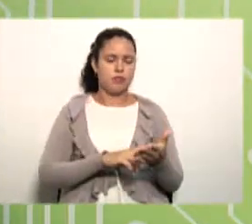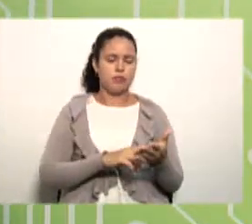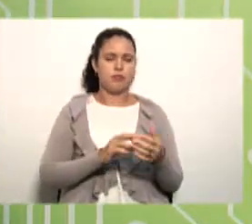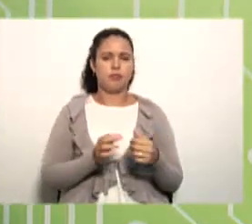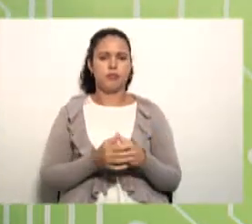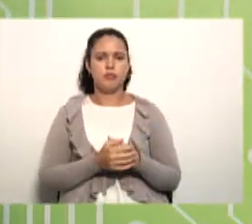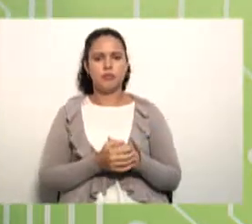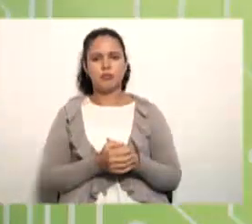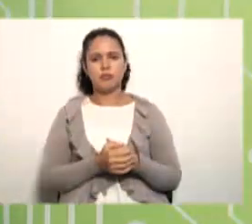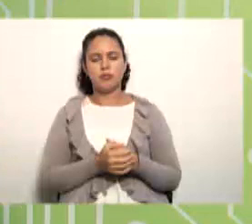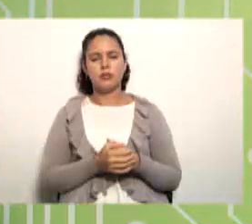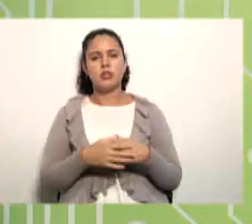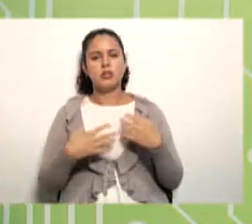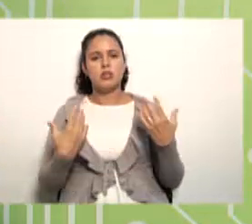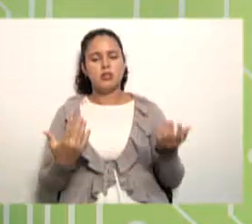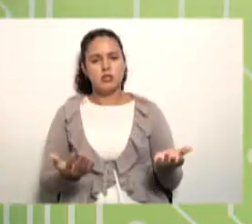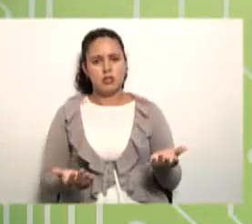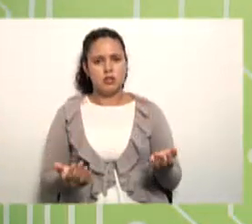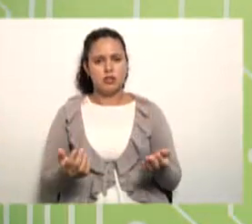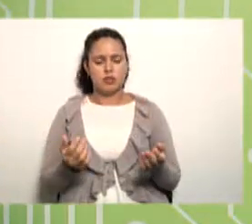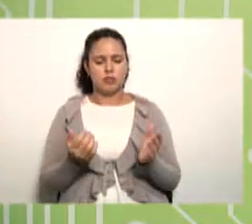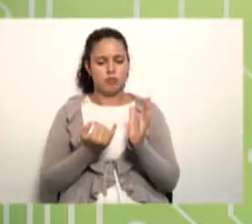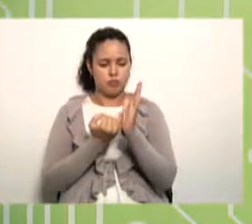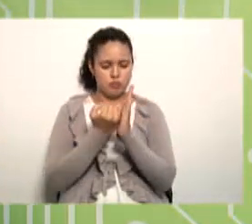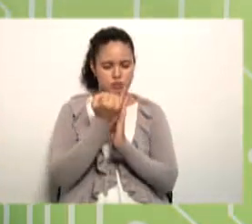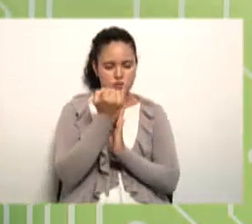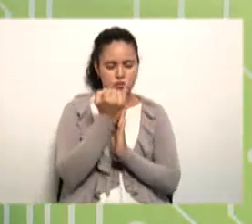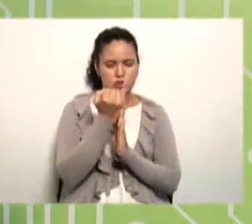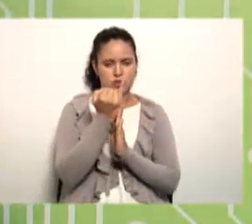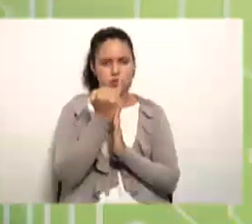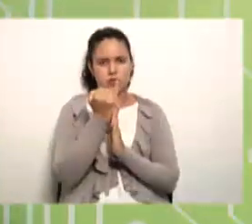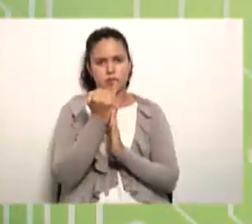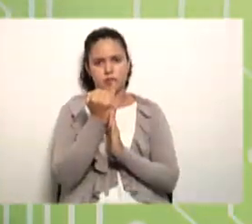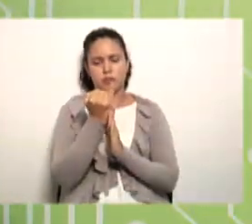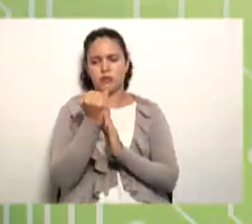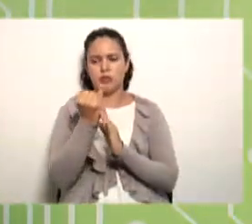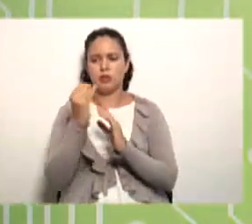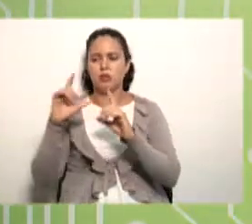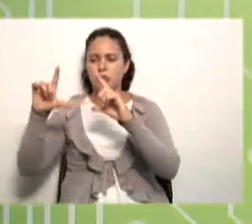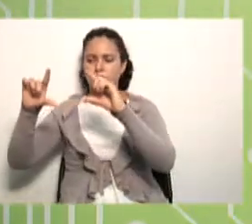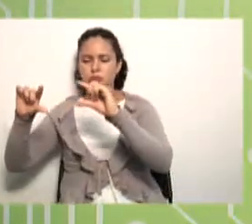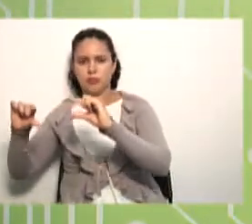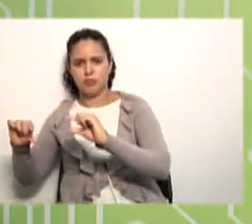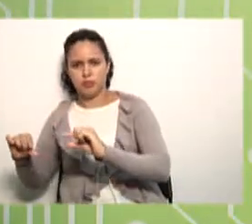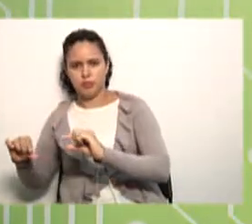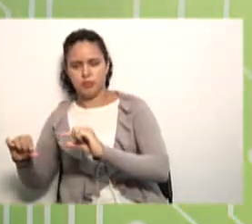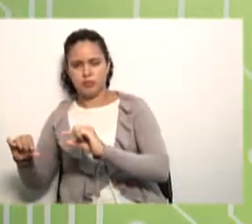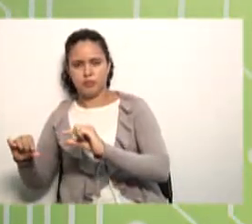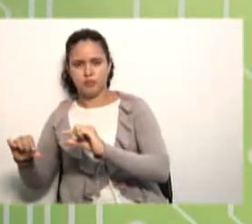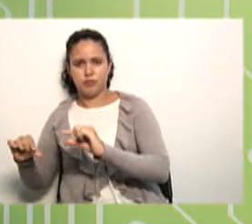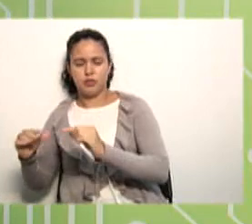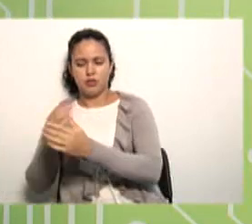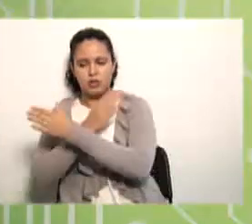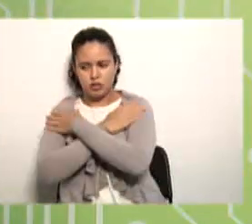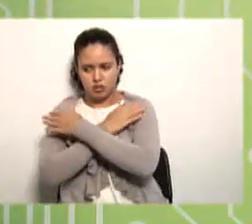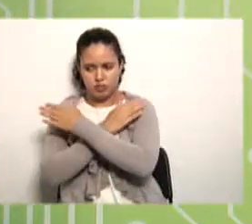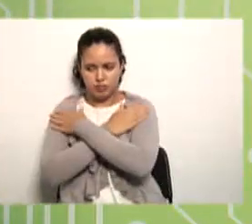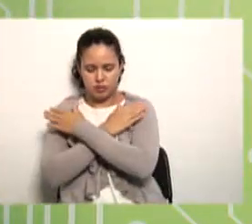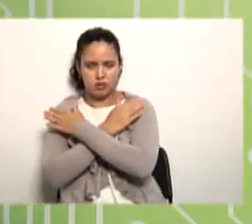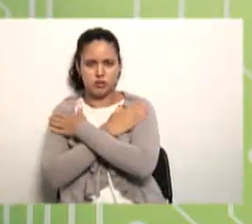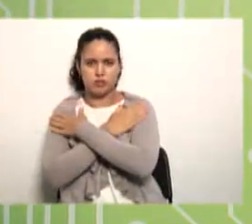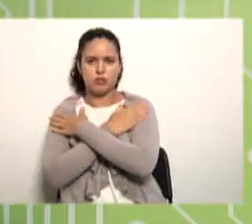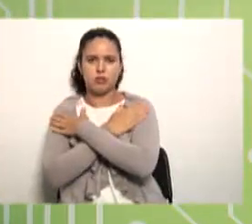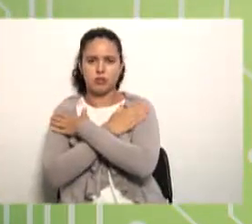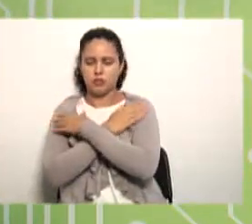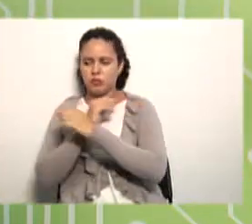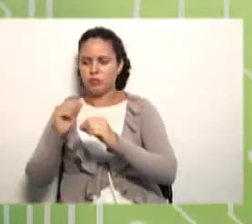proporcional, eu estou falando de uma relação assim. Quando um sobe, o outro desce. Então, quando sobe o desemprego, cai a inflação. Eu estou resolvendo o problema da